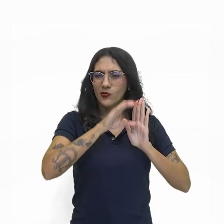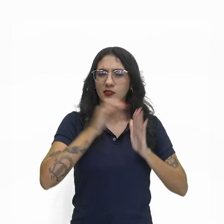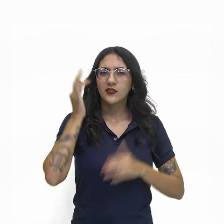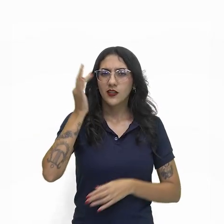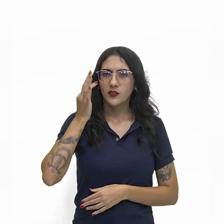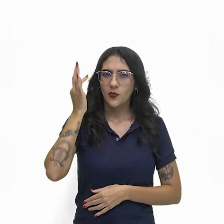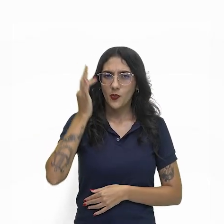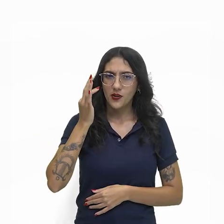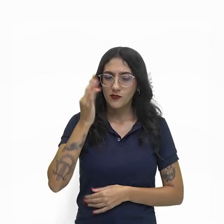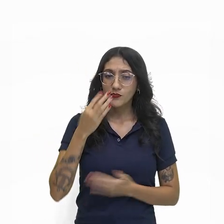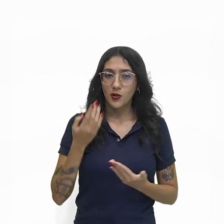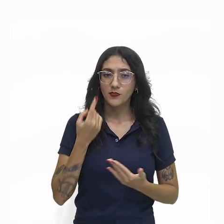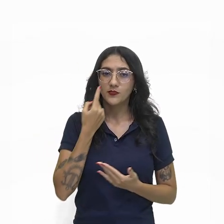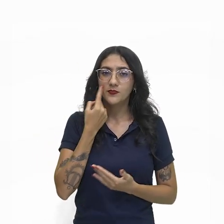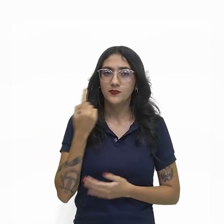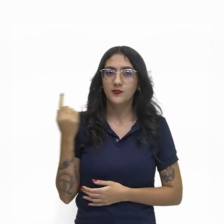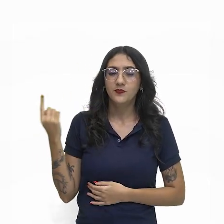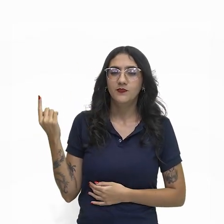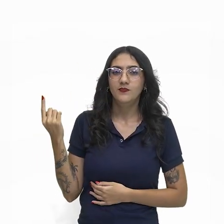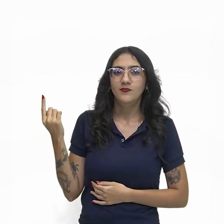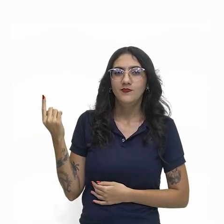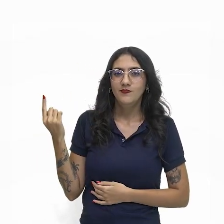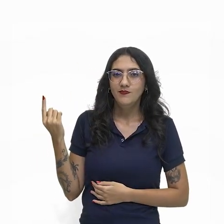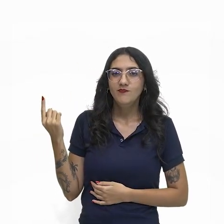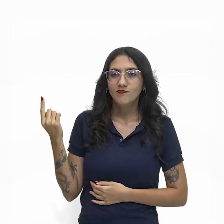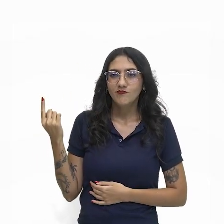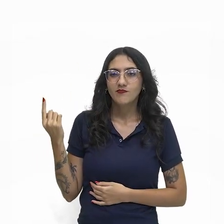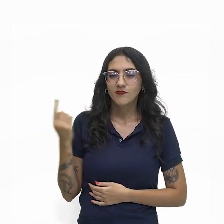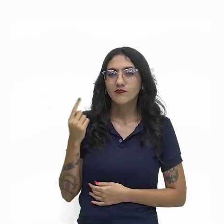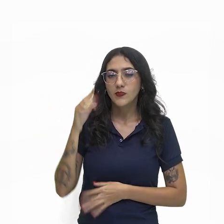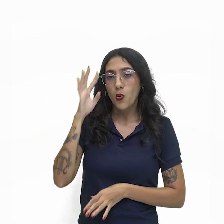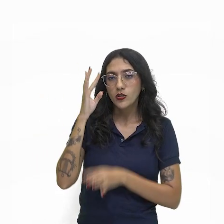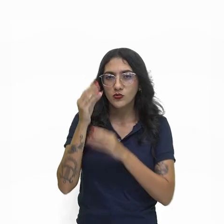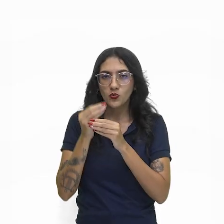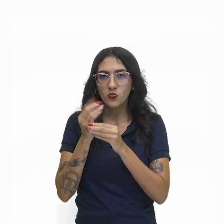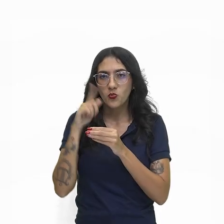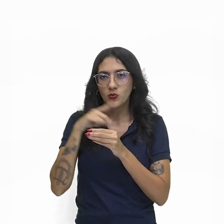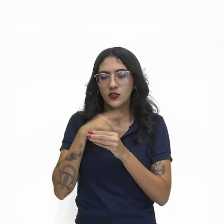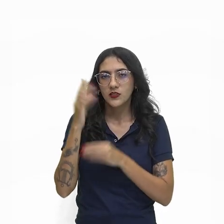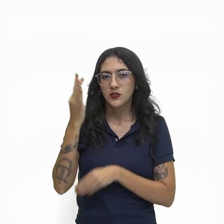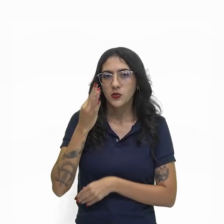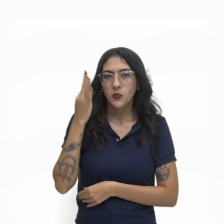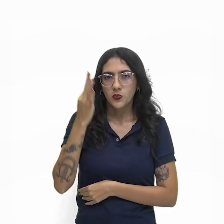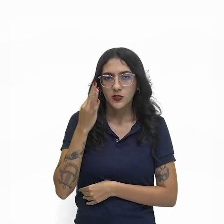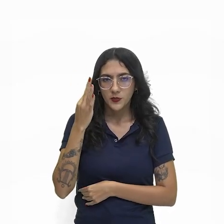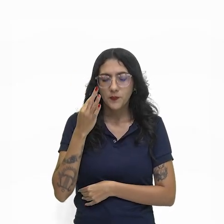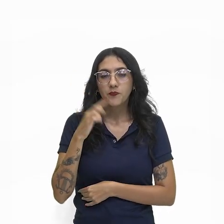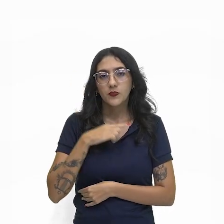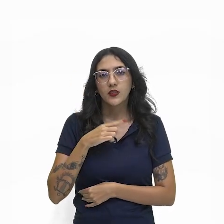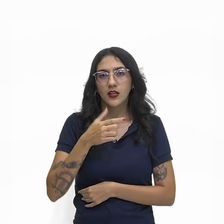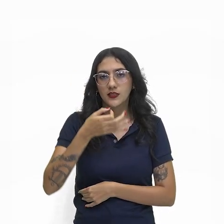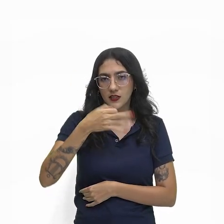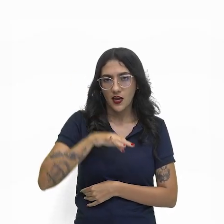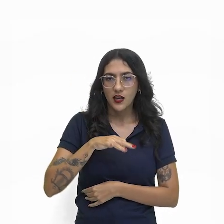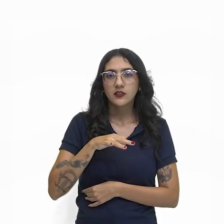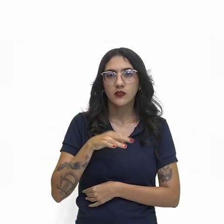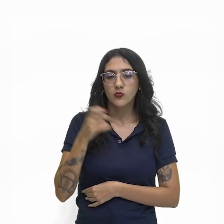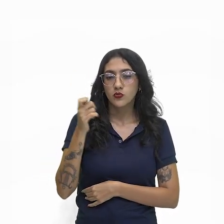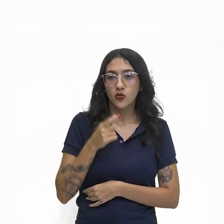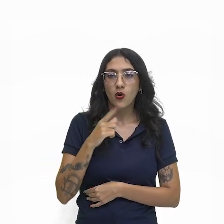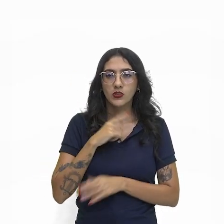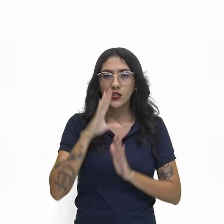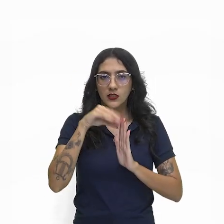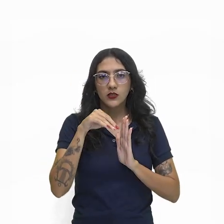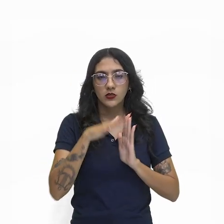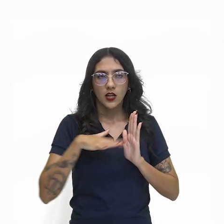aqui, então, o nosso gabarito. É bem bonitinho para você, a solução. As órbitas são elípticas com o Sol em